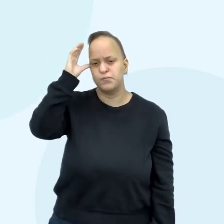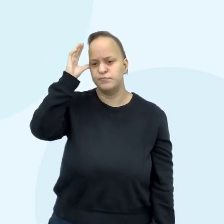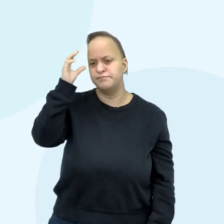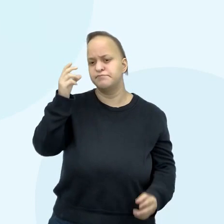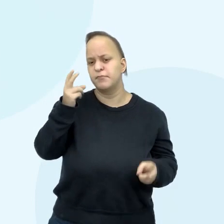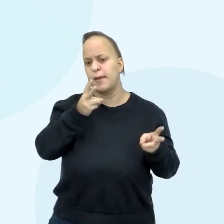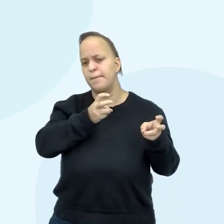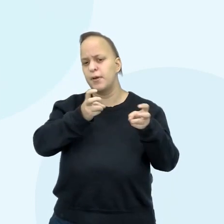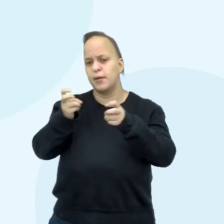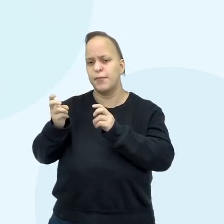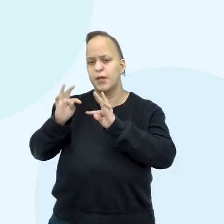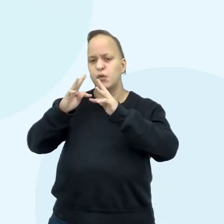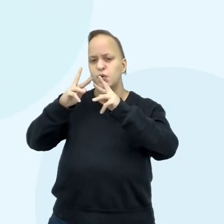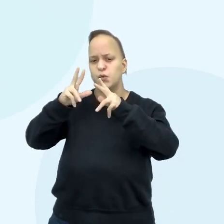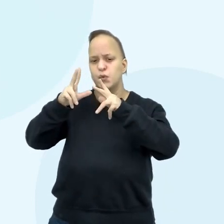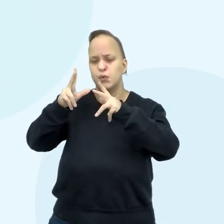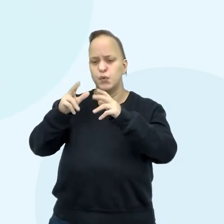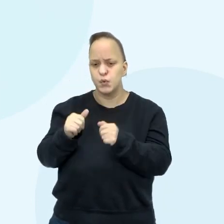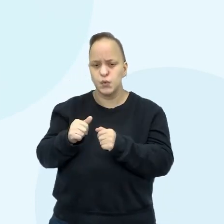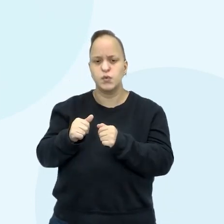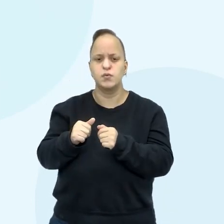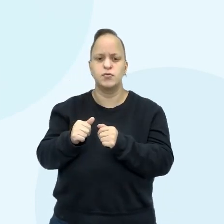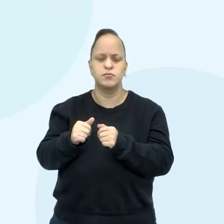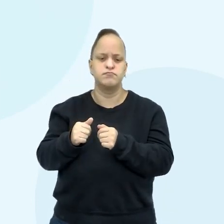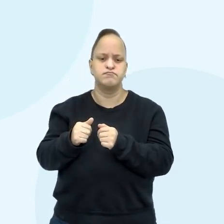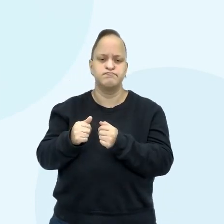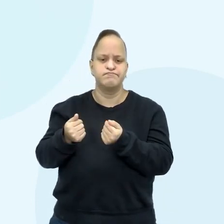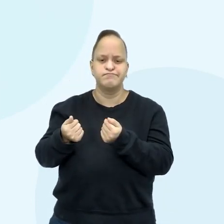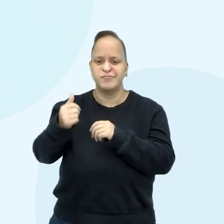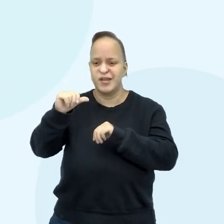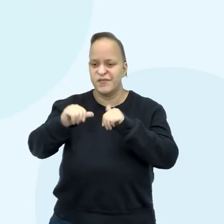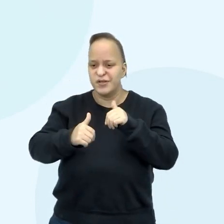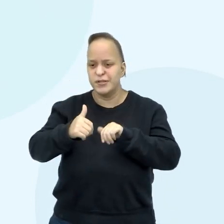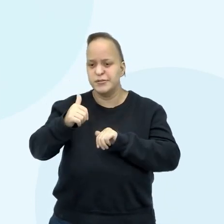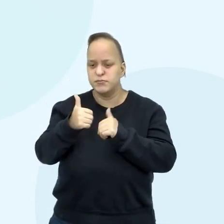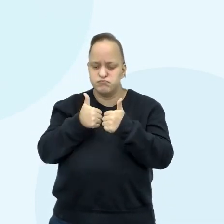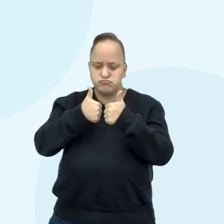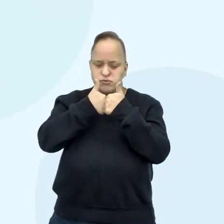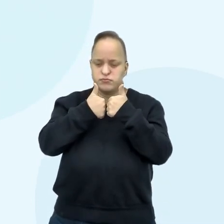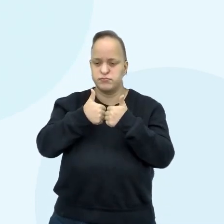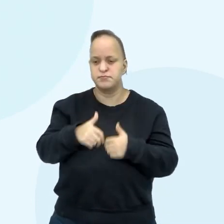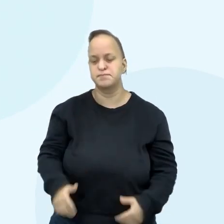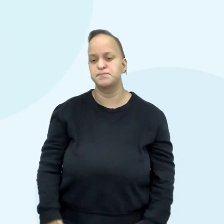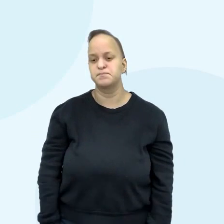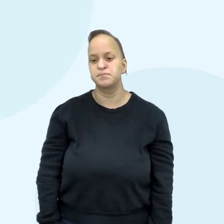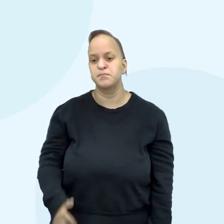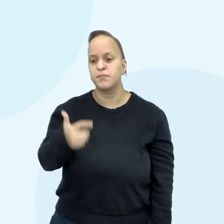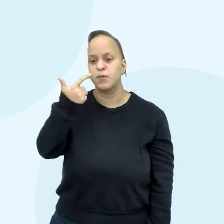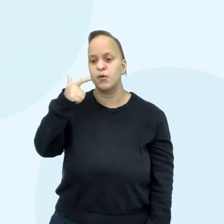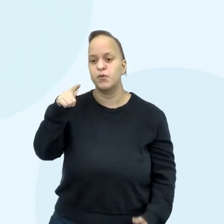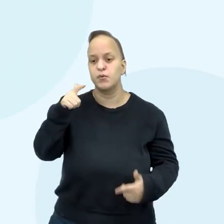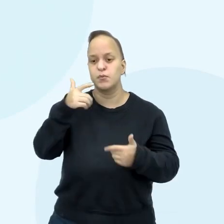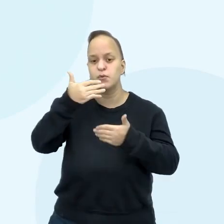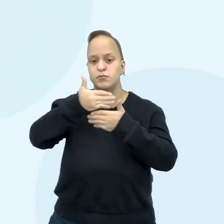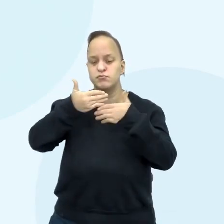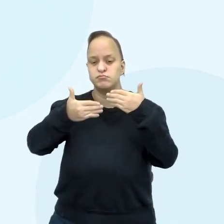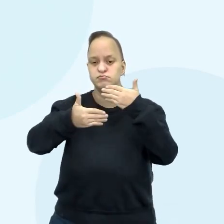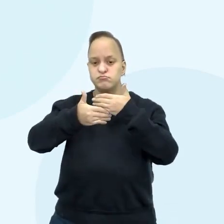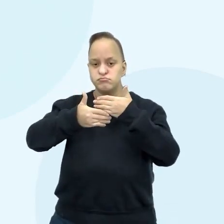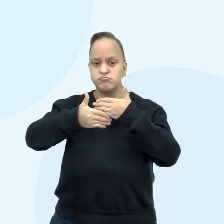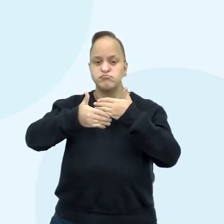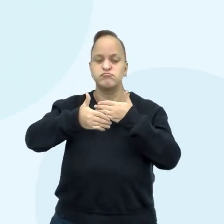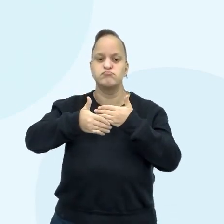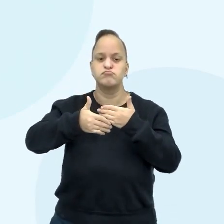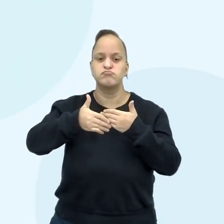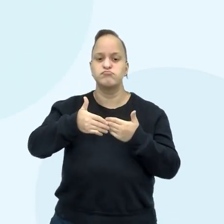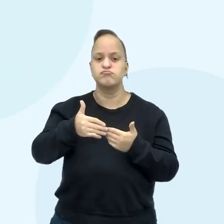reconhecendo que toda medida empírica é aproximada. E no próximo slide nós vamos falar um pouquinho